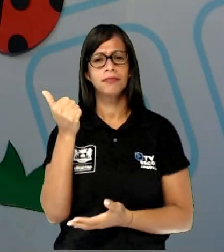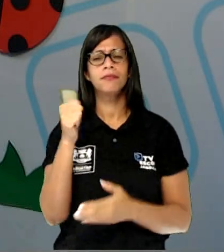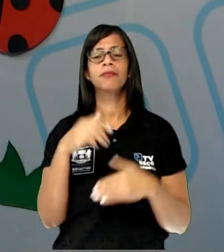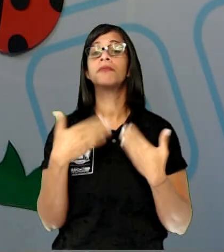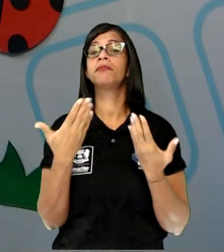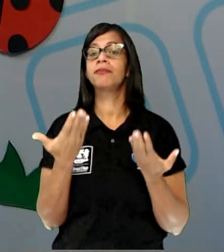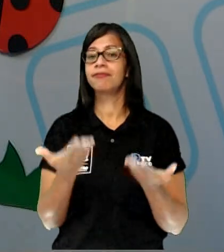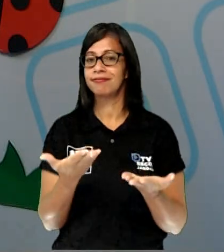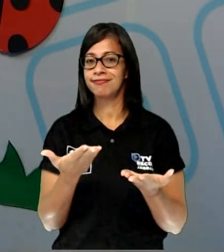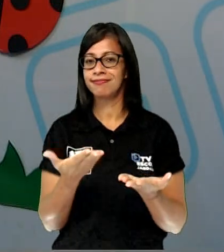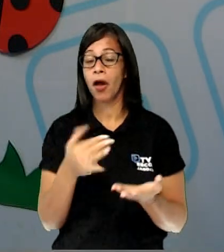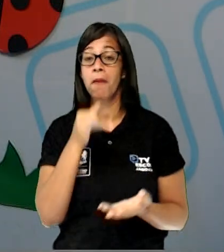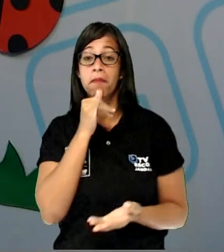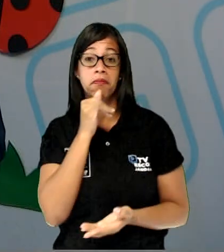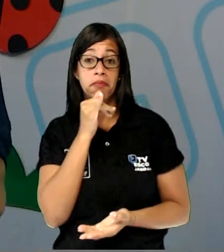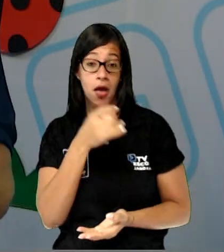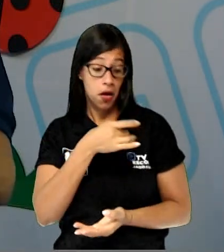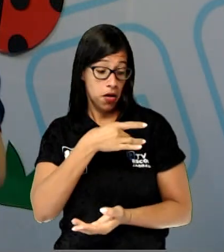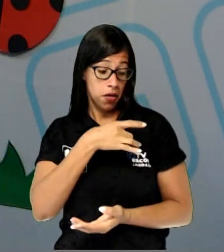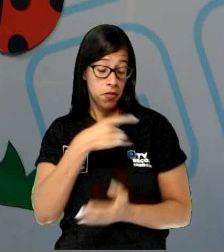de ficar sozinho.